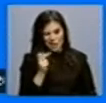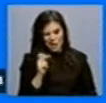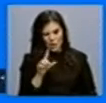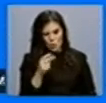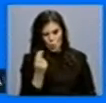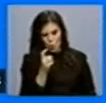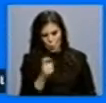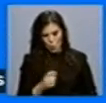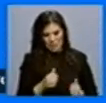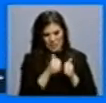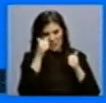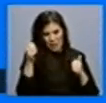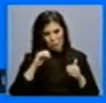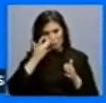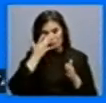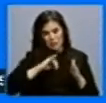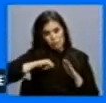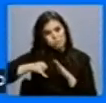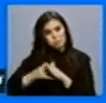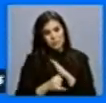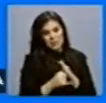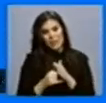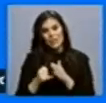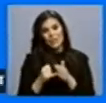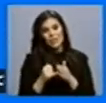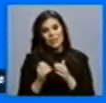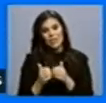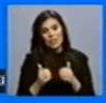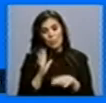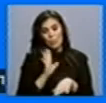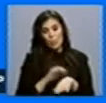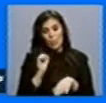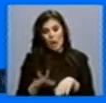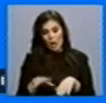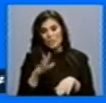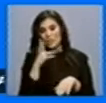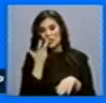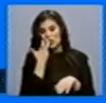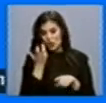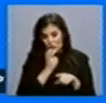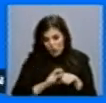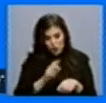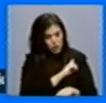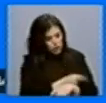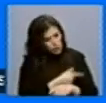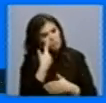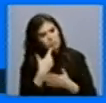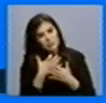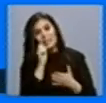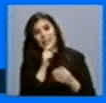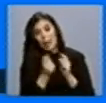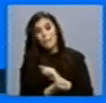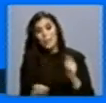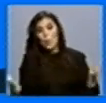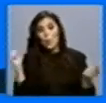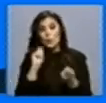negro, o buraco negro, devido precisamente à sua força energética, consegue alterar claramente um